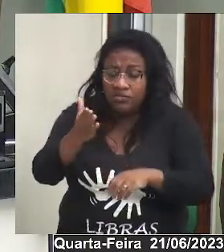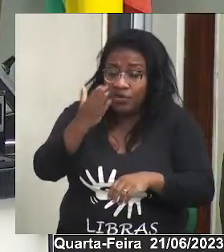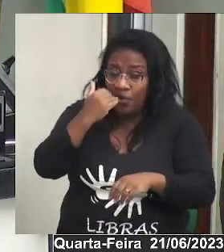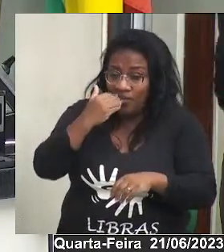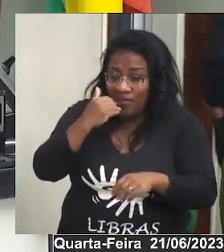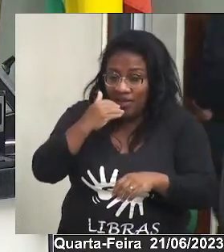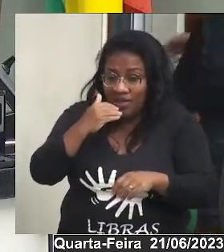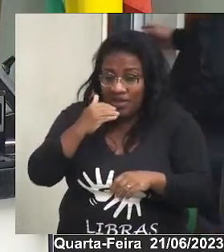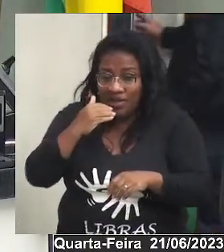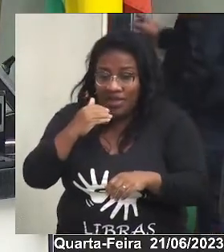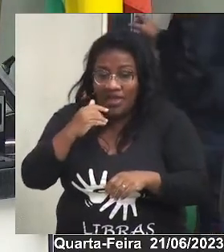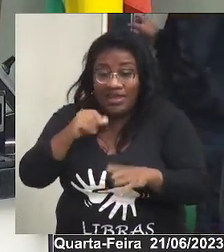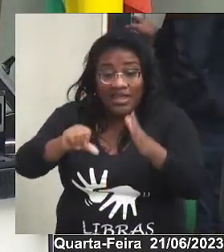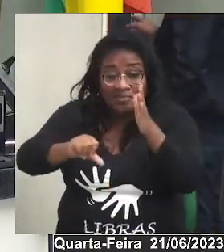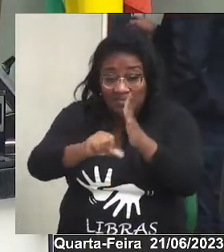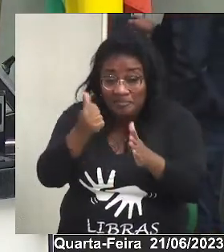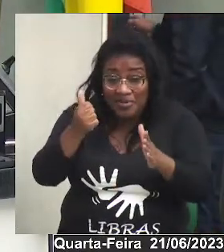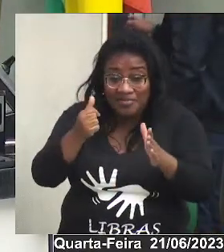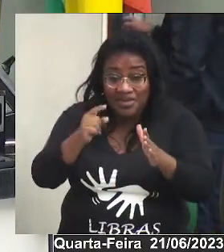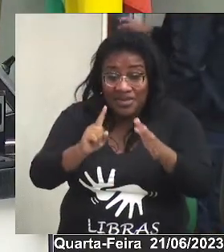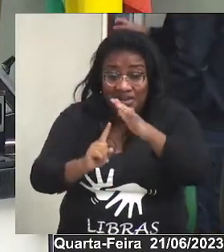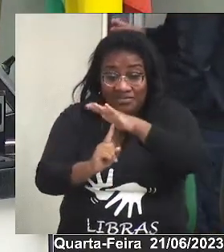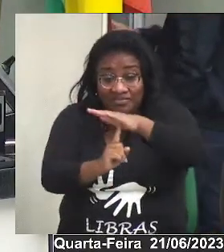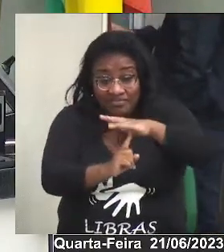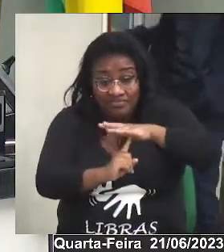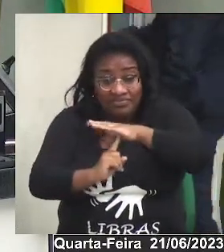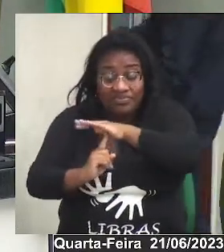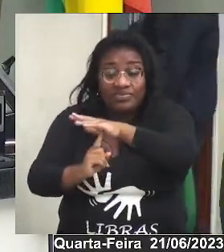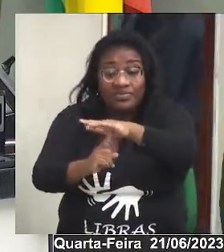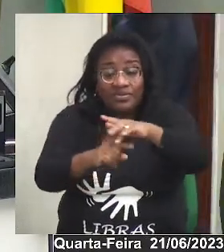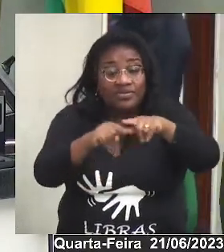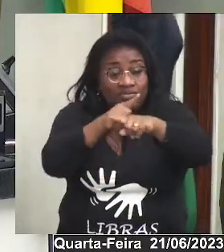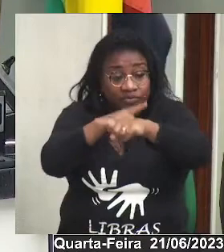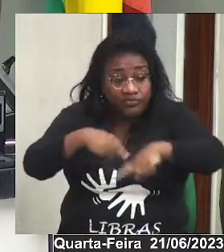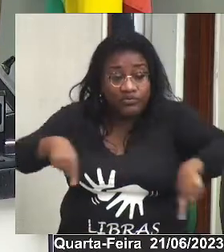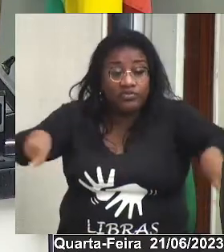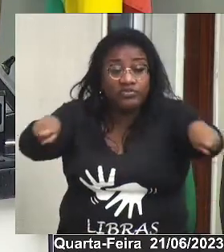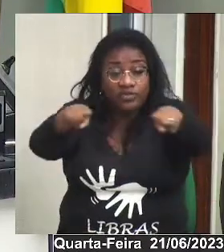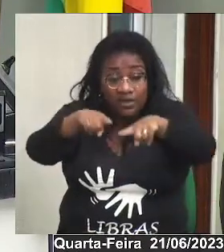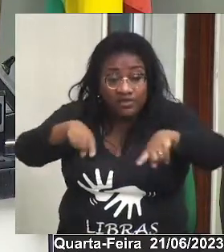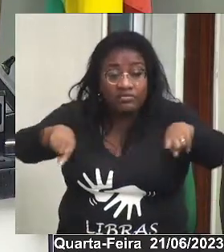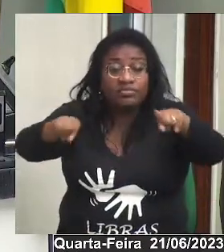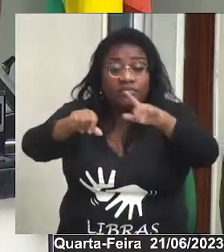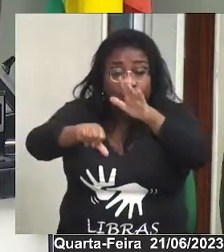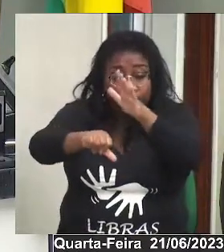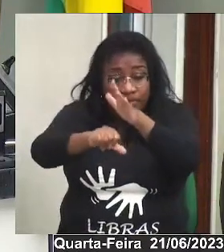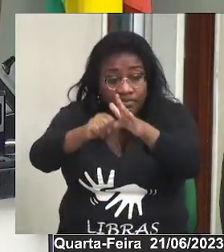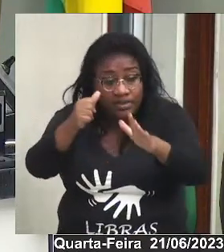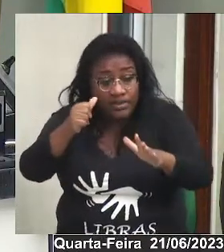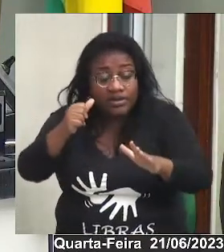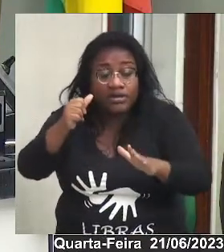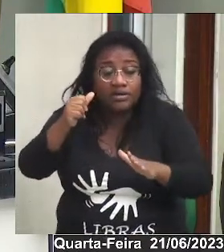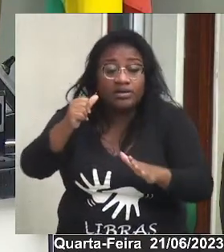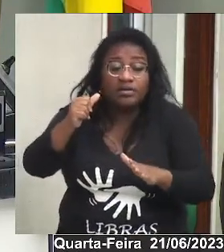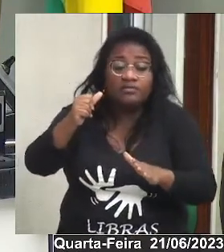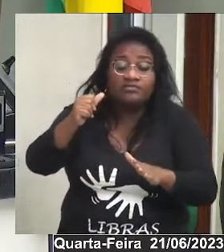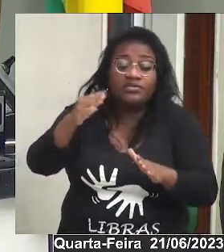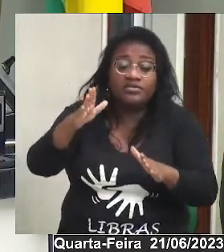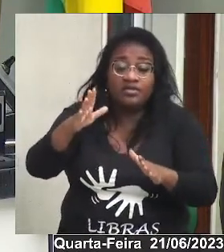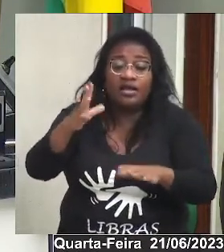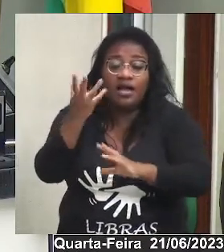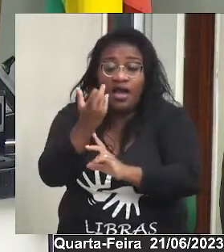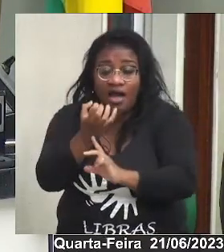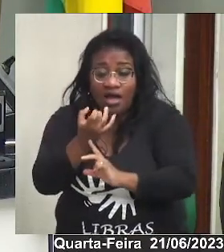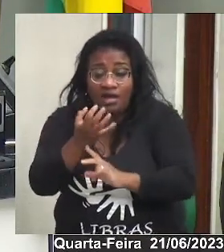pessoa ela vem comer no Imbu, primeiramente ela vem por vocês, pelos expositores. Ela vem para ver a arte, ela vem